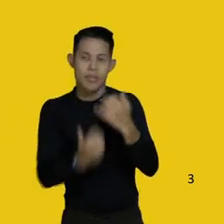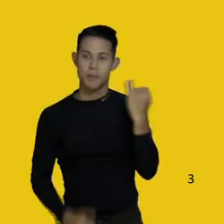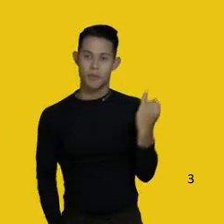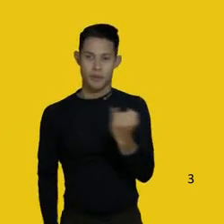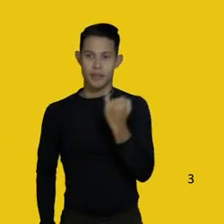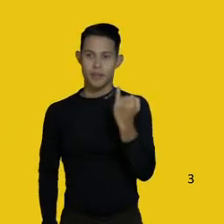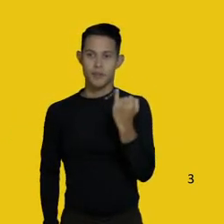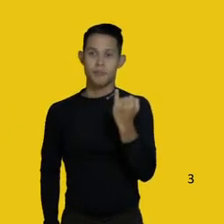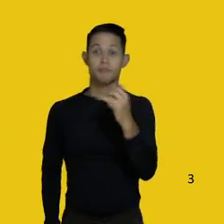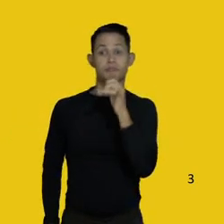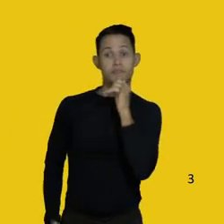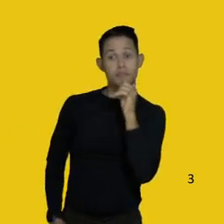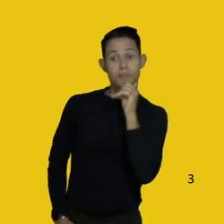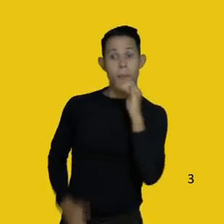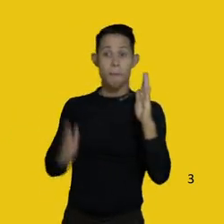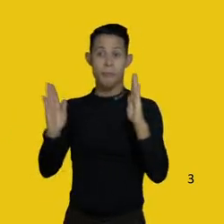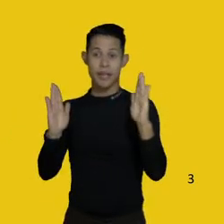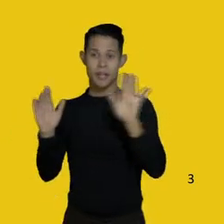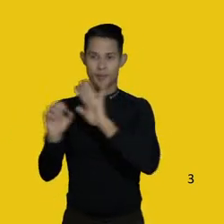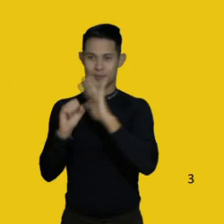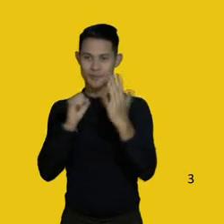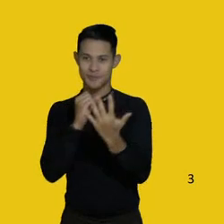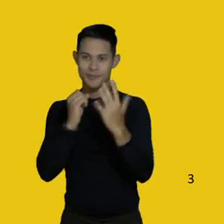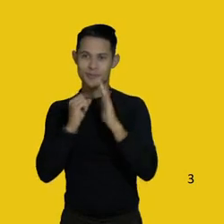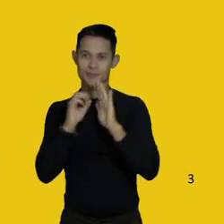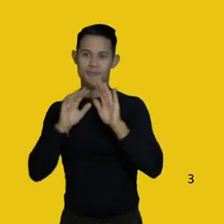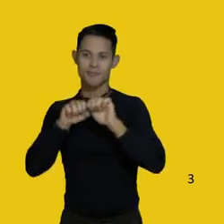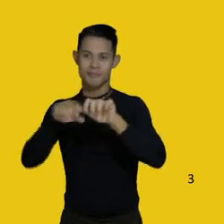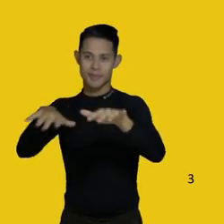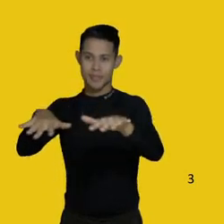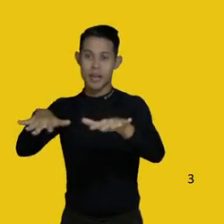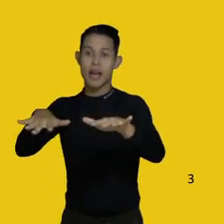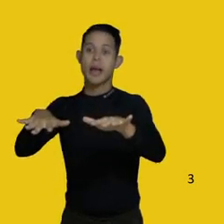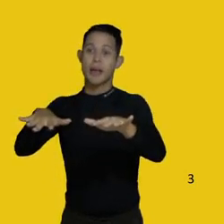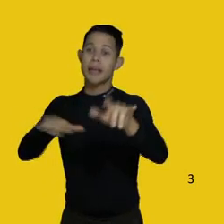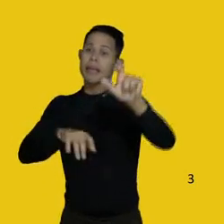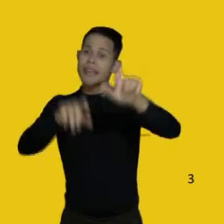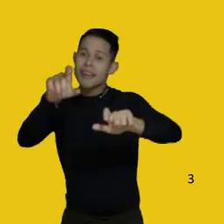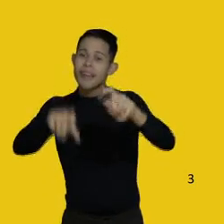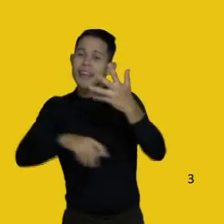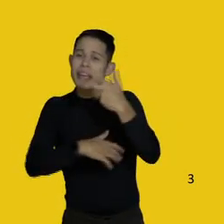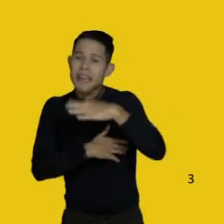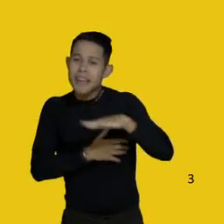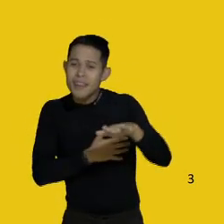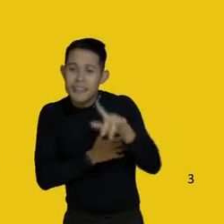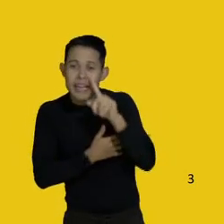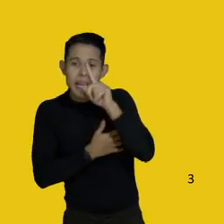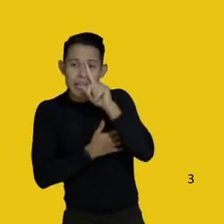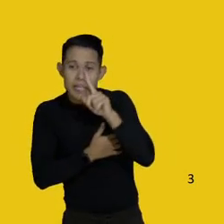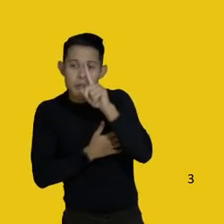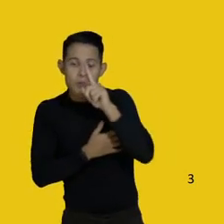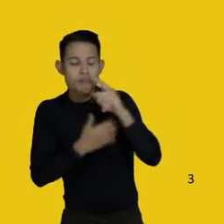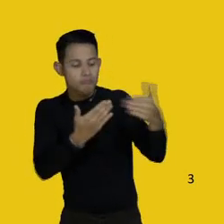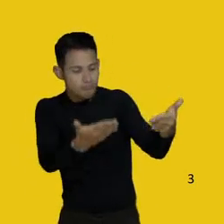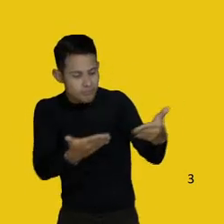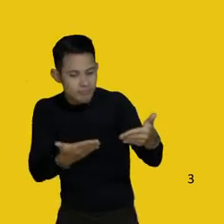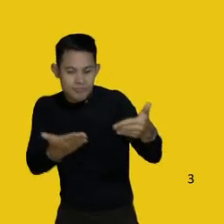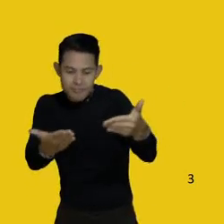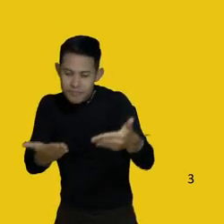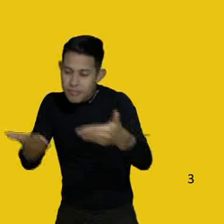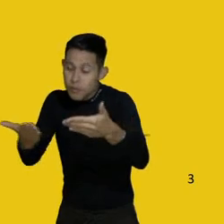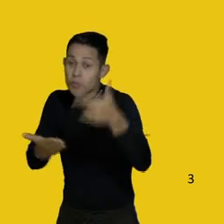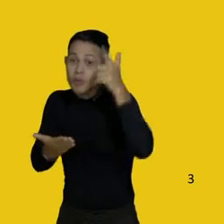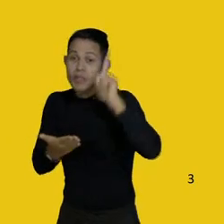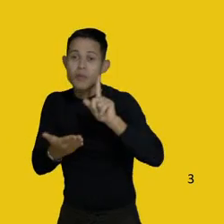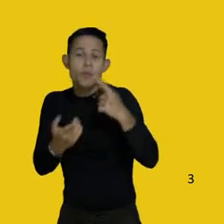recebeu muita criança de risco porque os pais estavam do lado dessas criancinhas então começaram a perceber todas as dificuldades então a